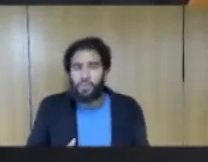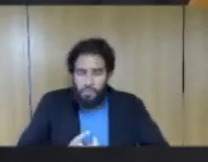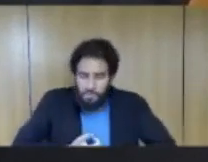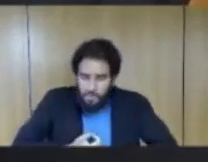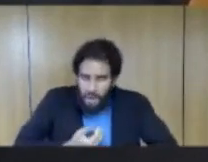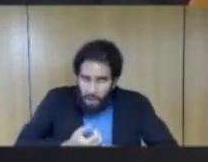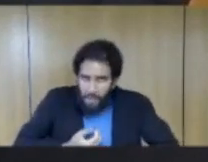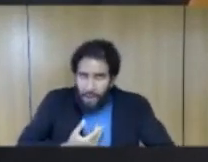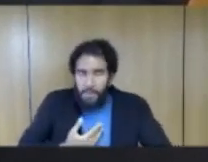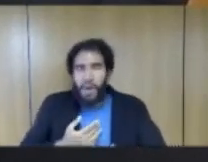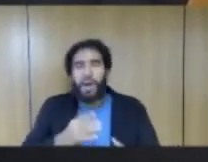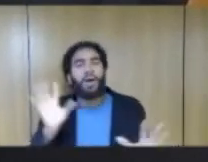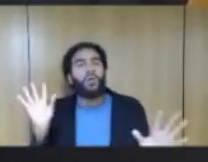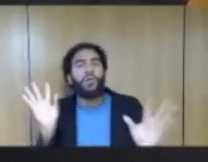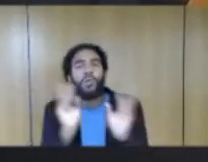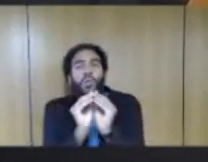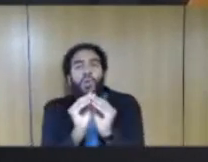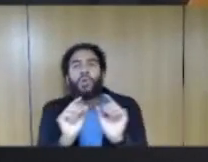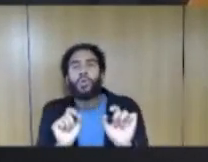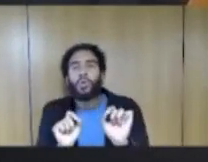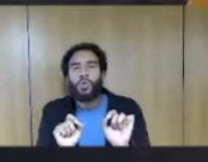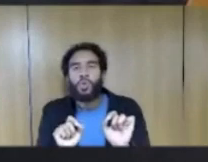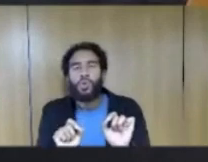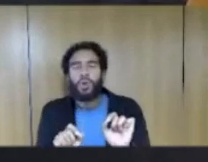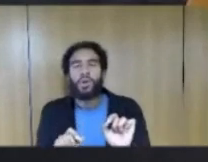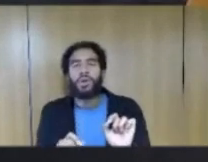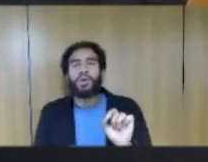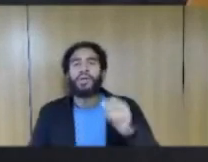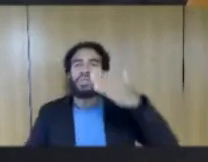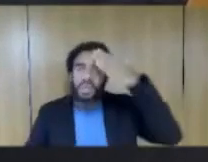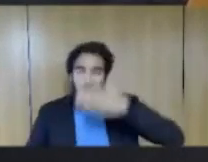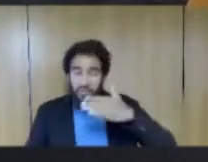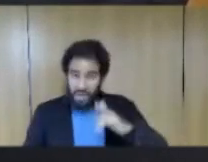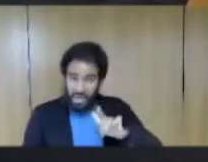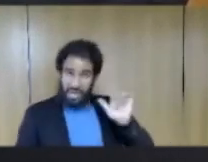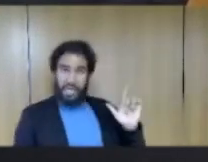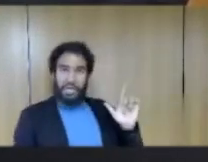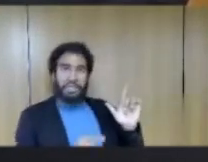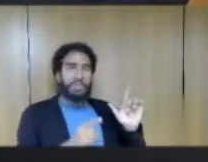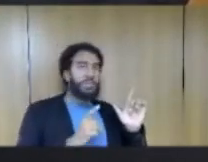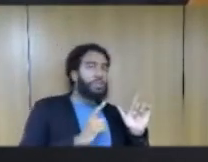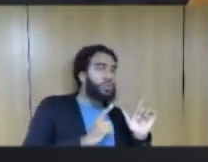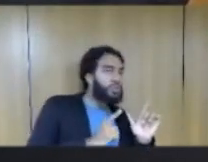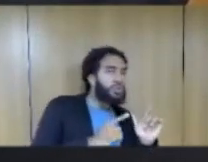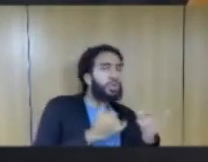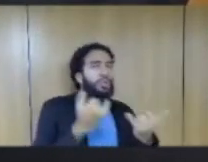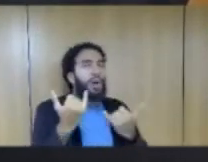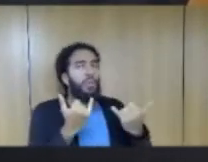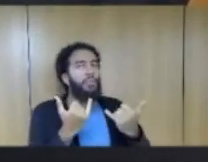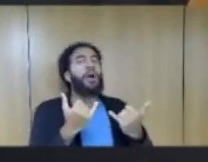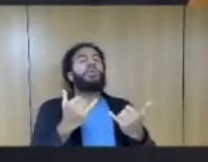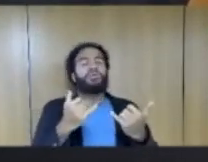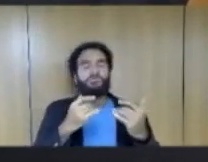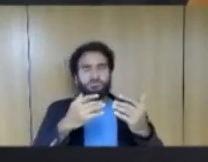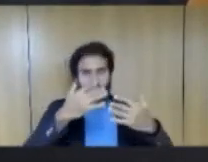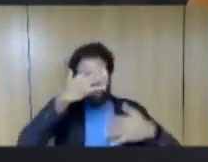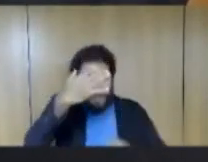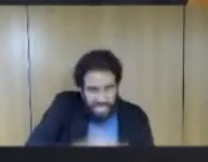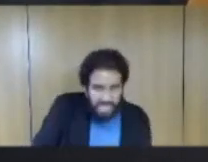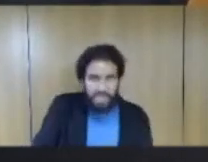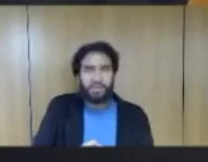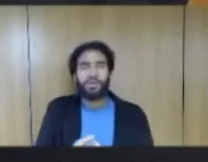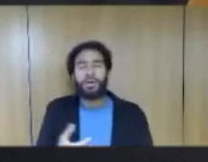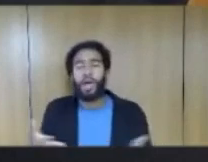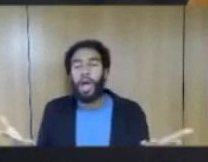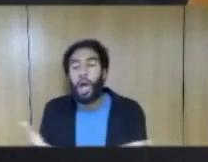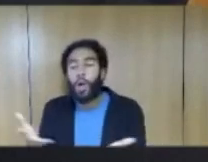a conclusão das provas já colhidas anteriormente e ela é o início de uma